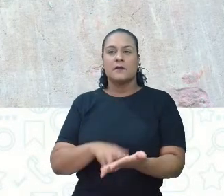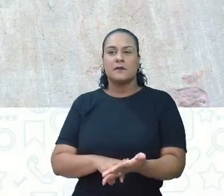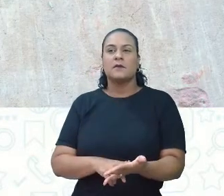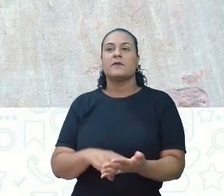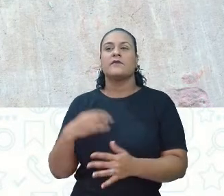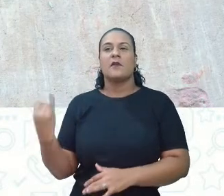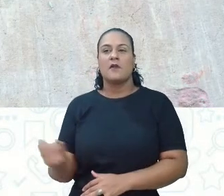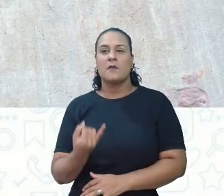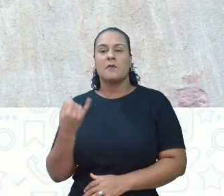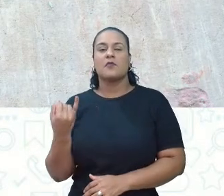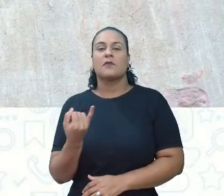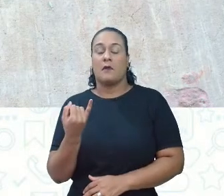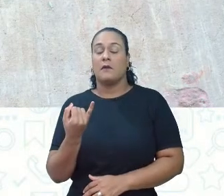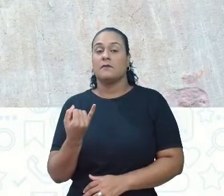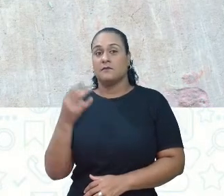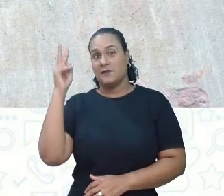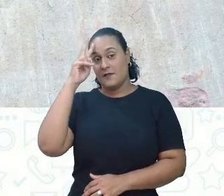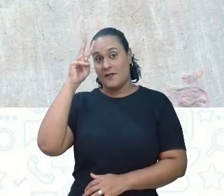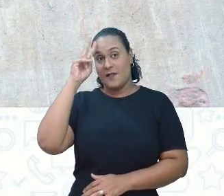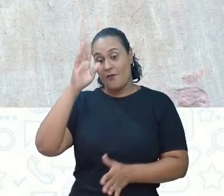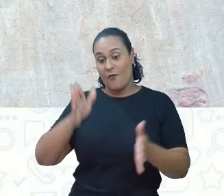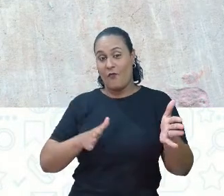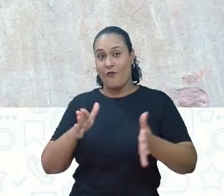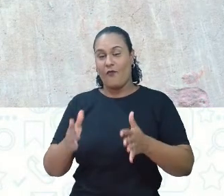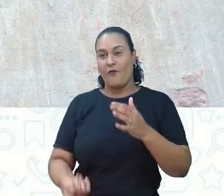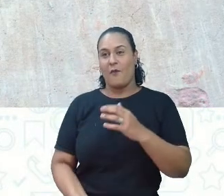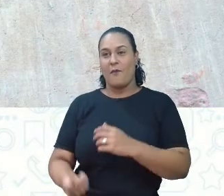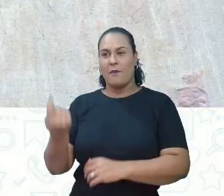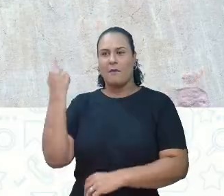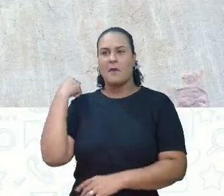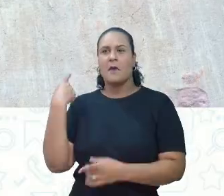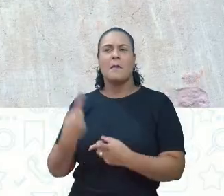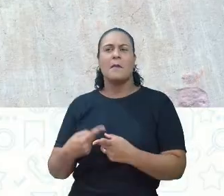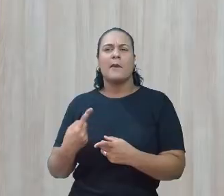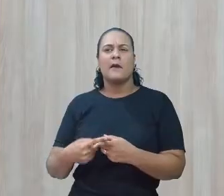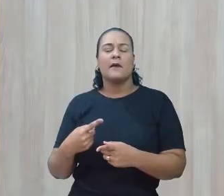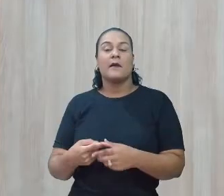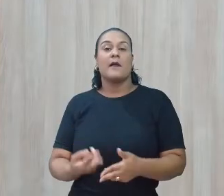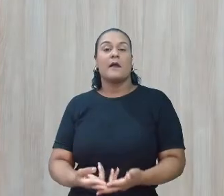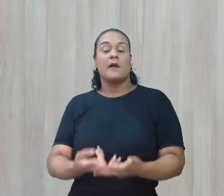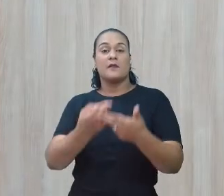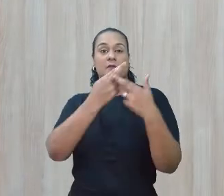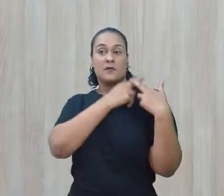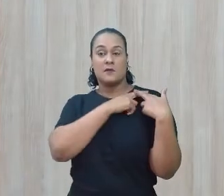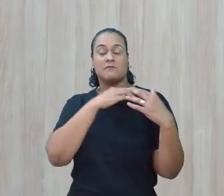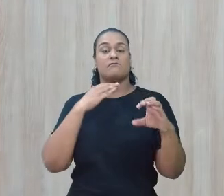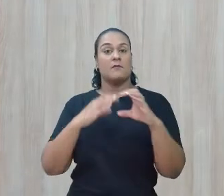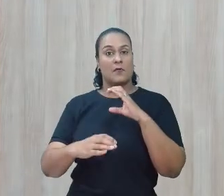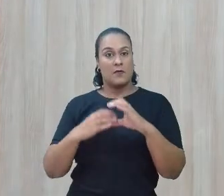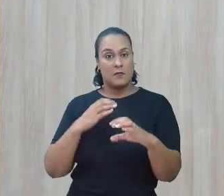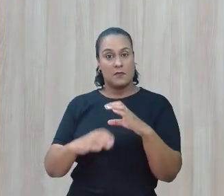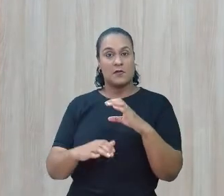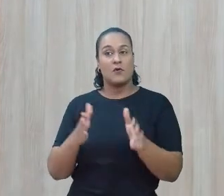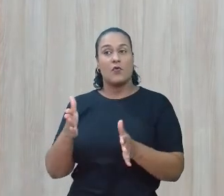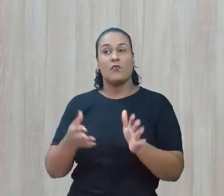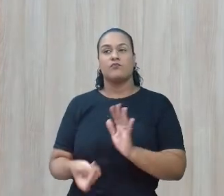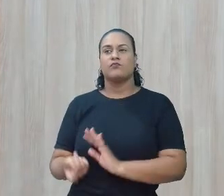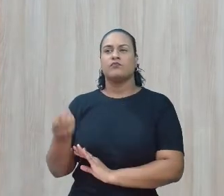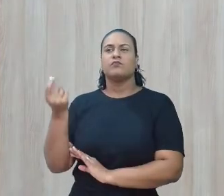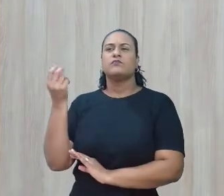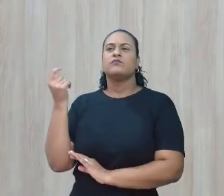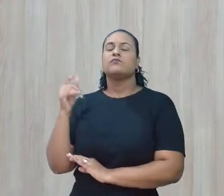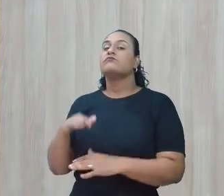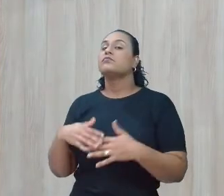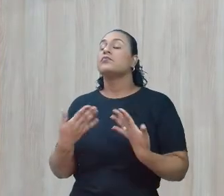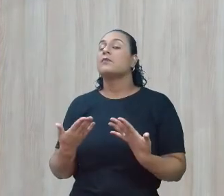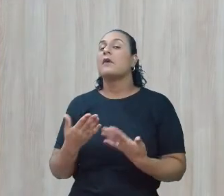também foram essenciais para a história, vocês sabiam? Por quê? Porque eram os responsáveis pela comunicação. Qual é a mais famosa carta que a